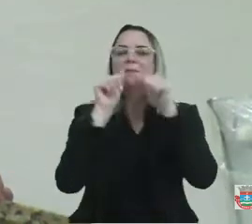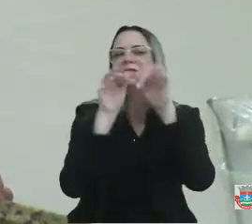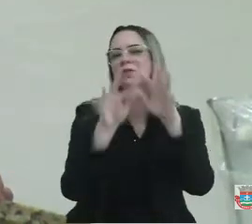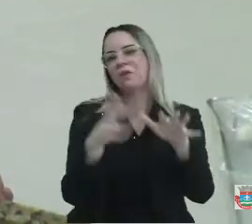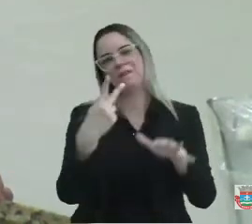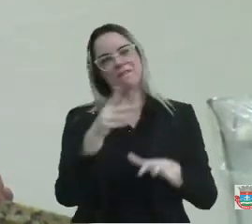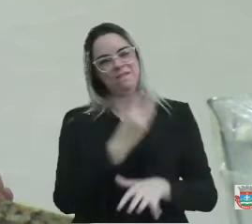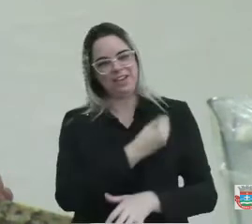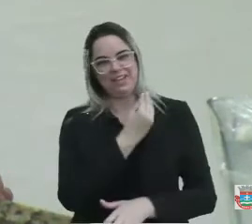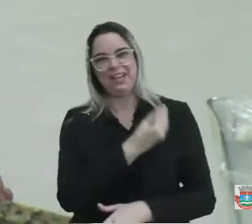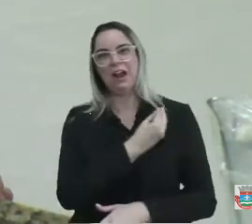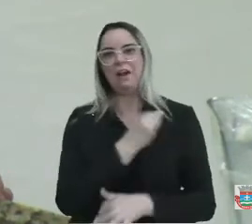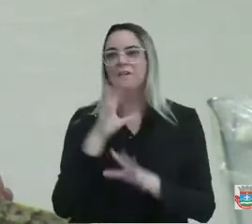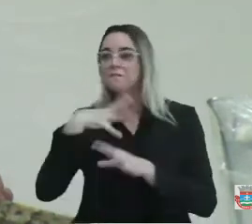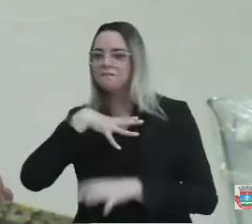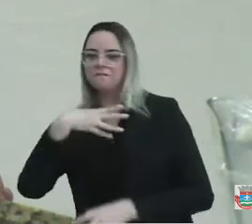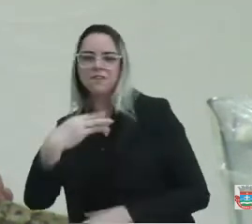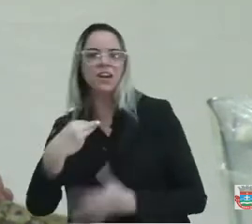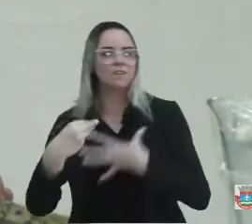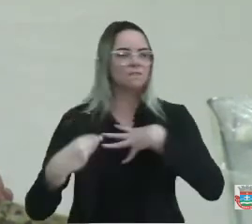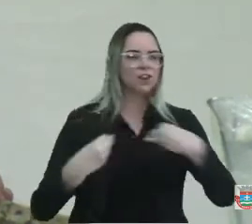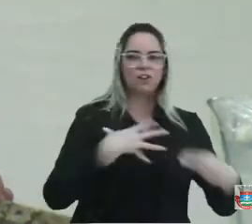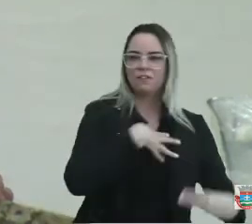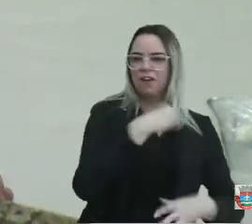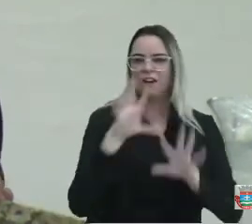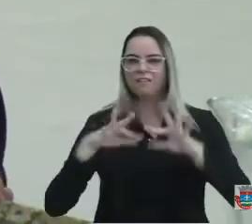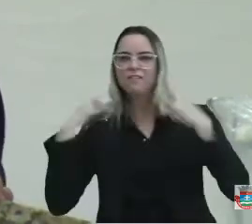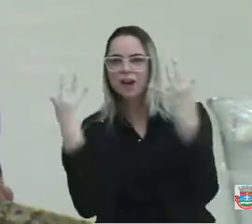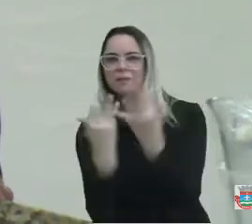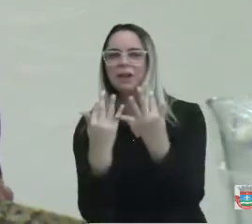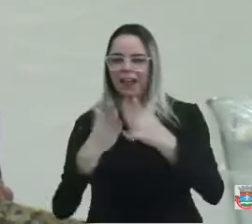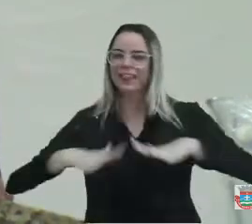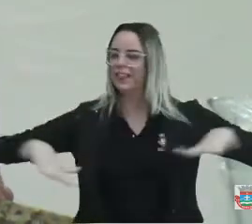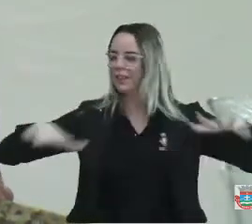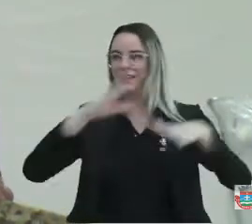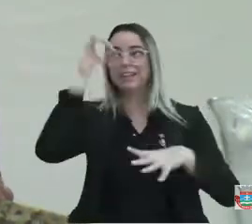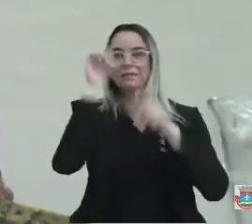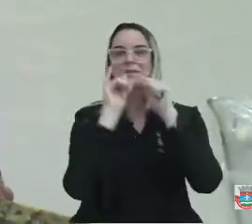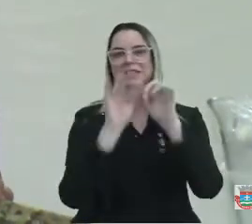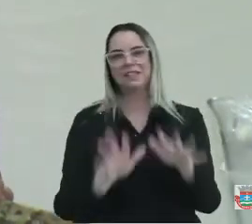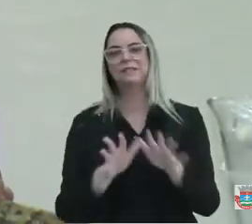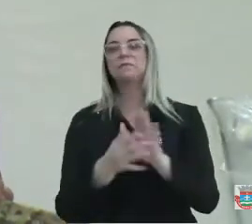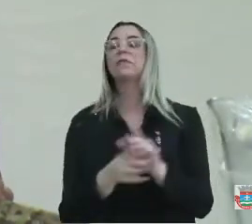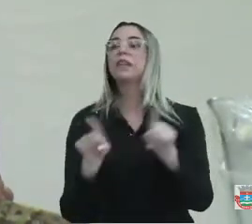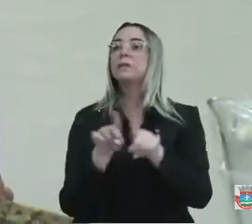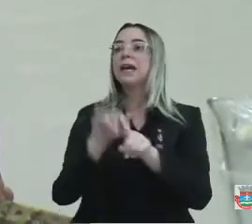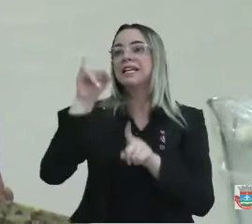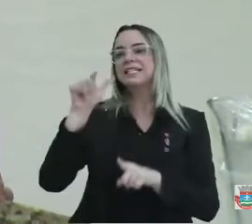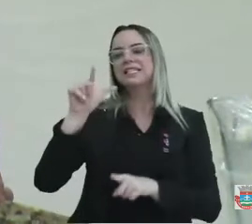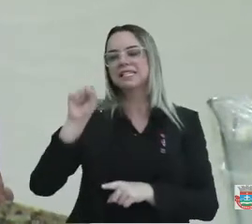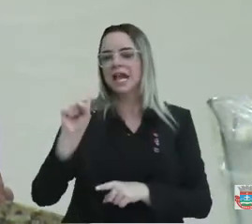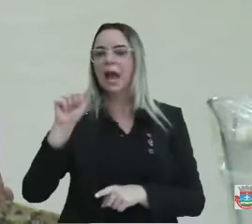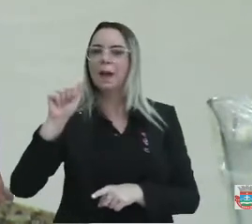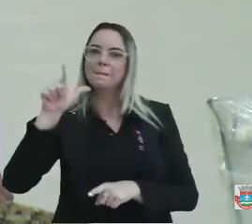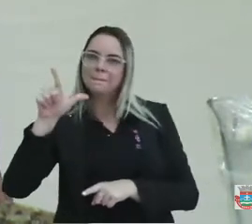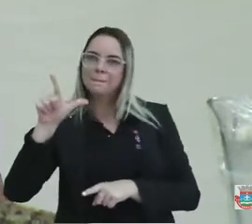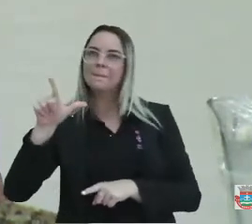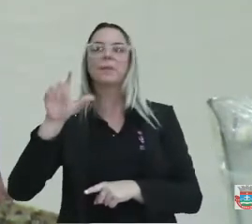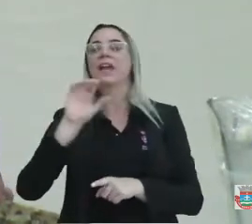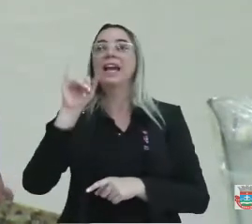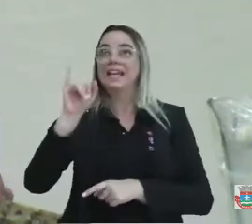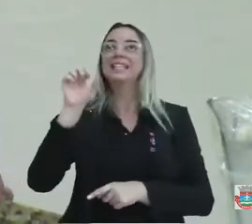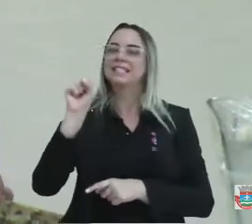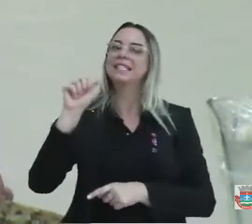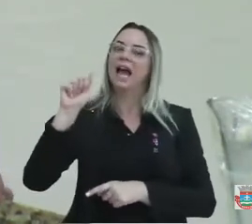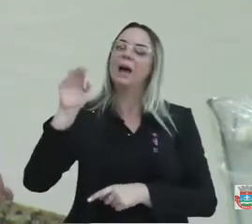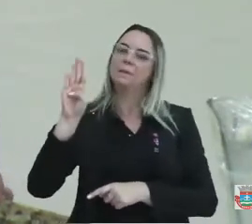de todos os seus filhos e de toda a família. Também coloquei para Isadora, filha de Daiane, lá do sítio